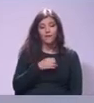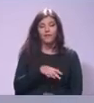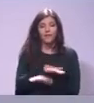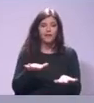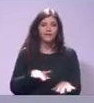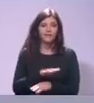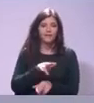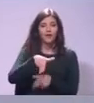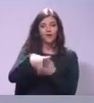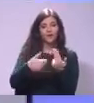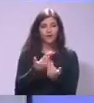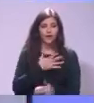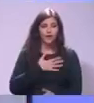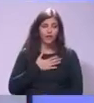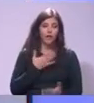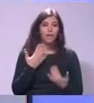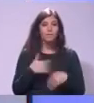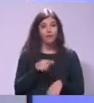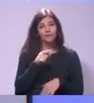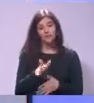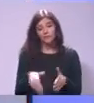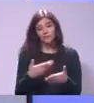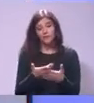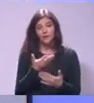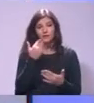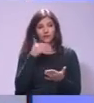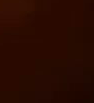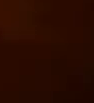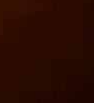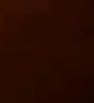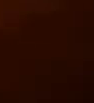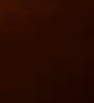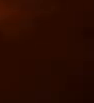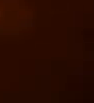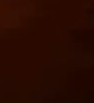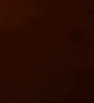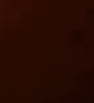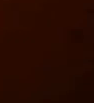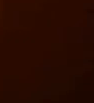sincronizada mas foi isso que me fez o vídeo na segunda feira à noite